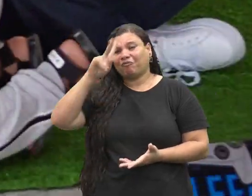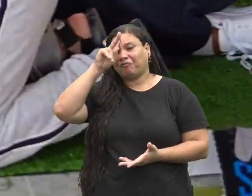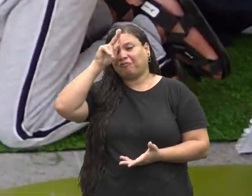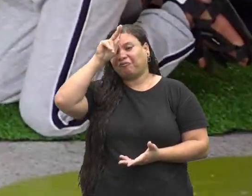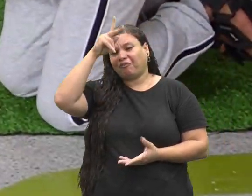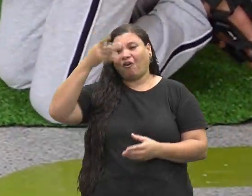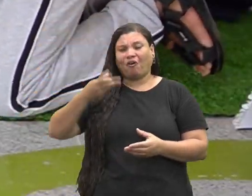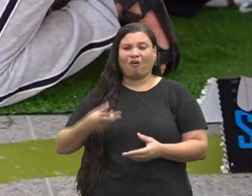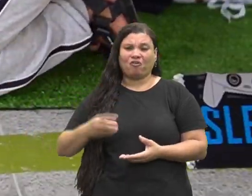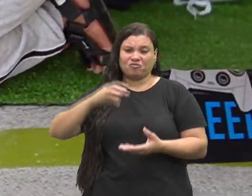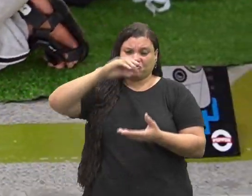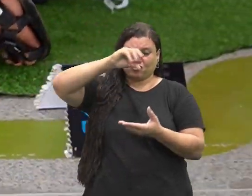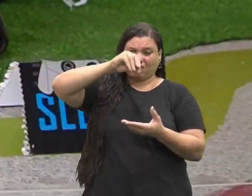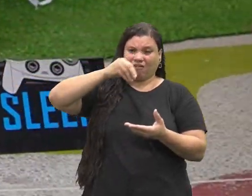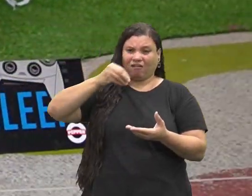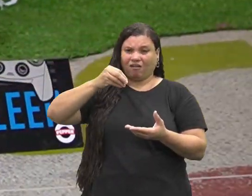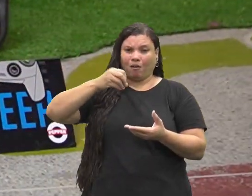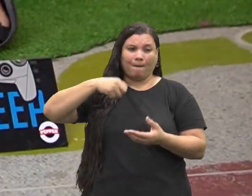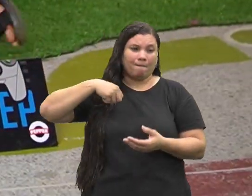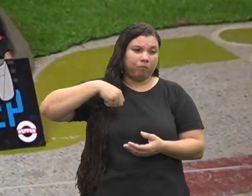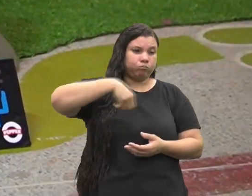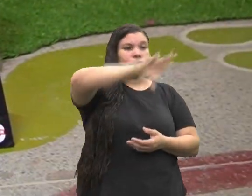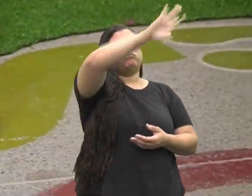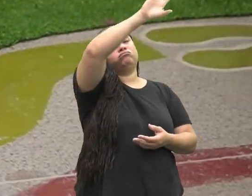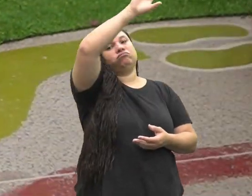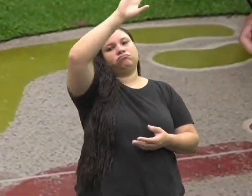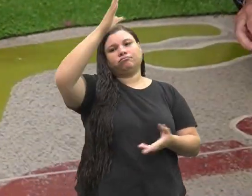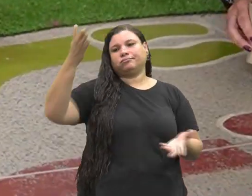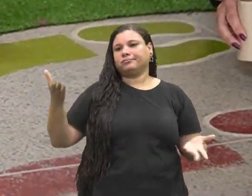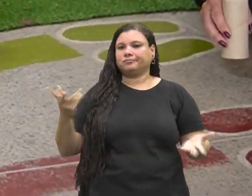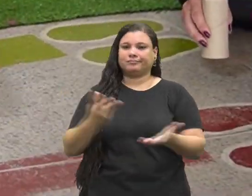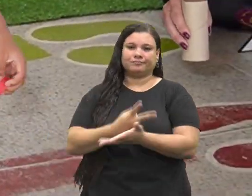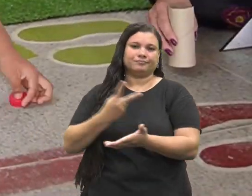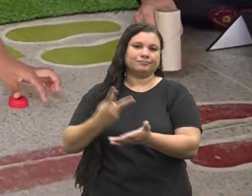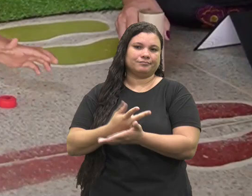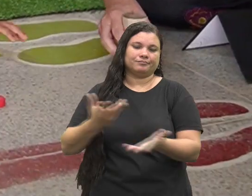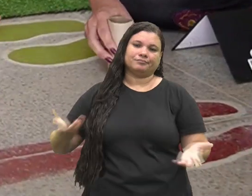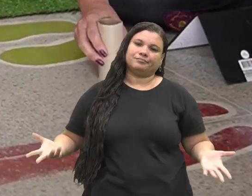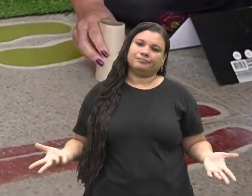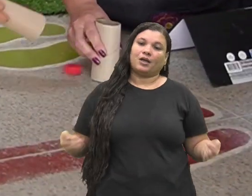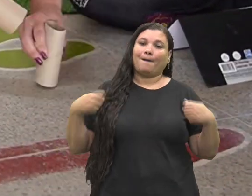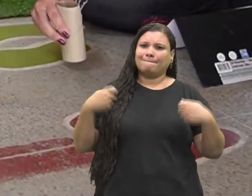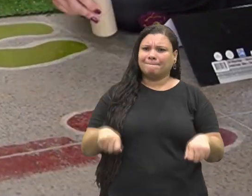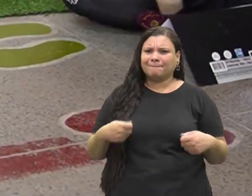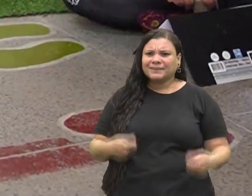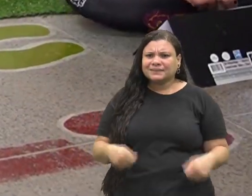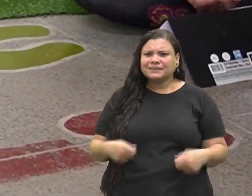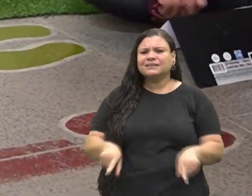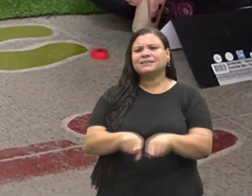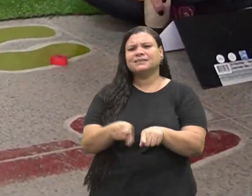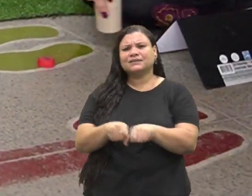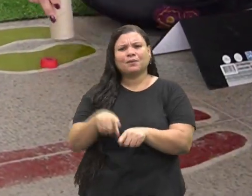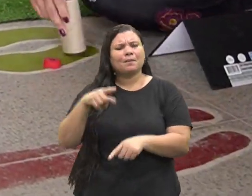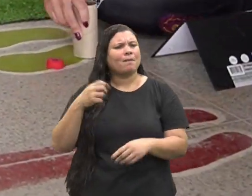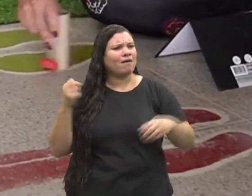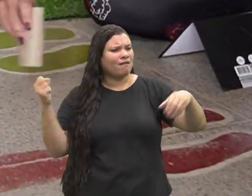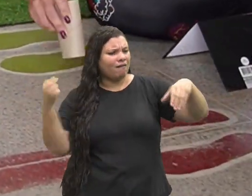Aqui, Gilberto, ó. Tem outra tampinha. Anda, Gilberto, eu tenho que fazer um gol, gente.